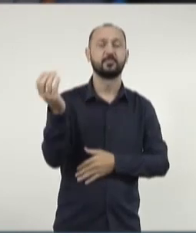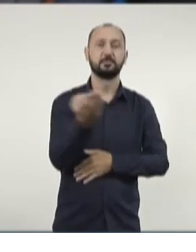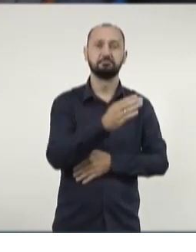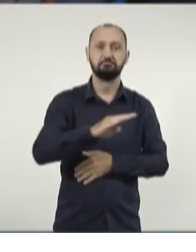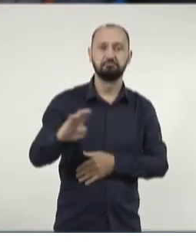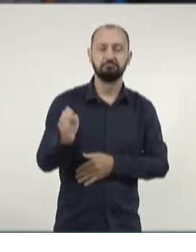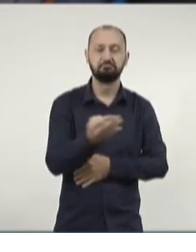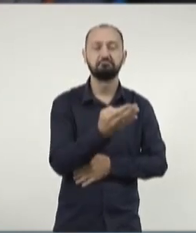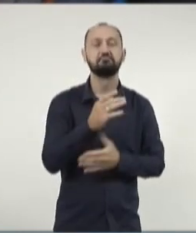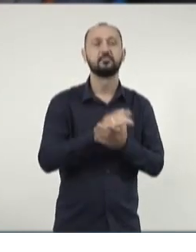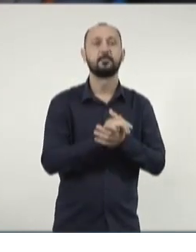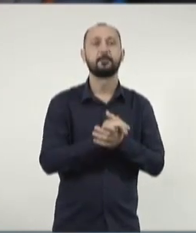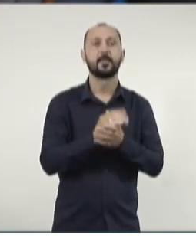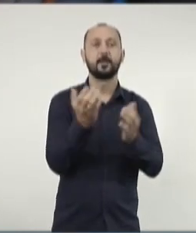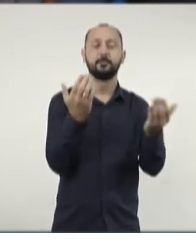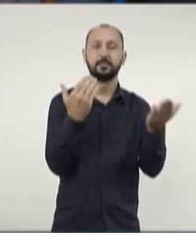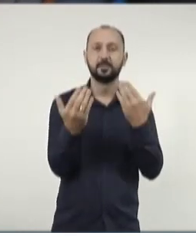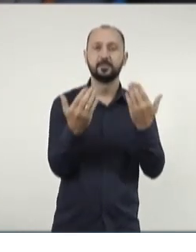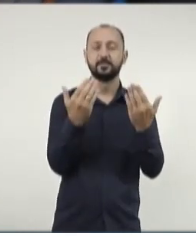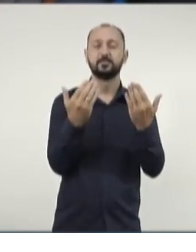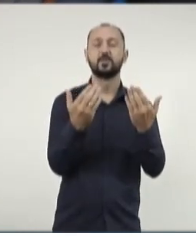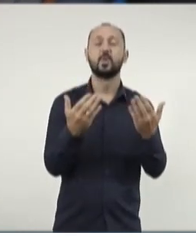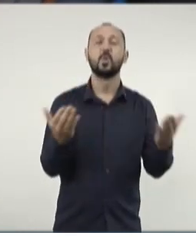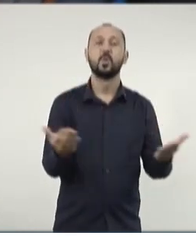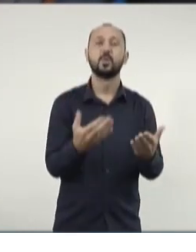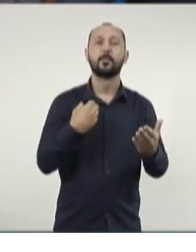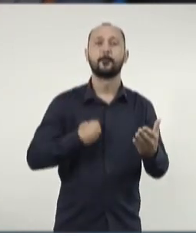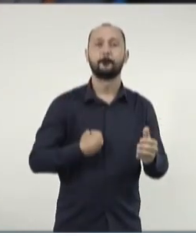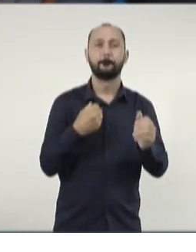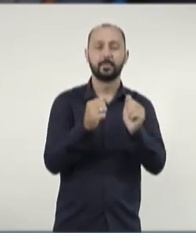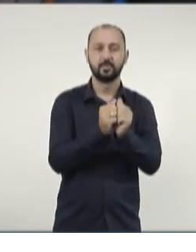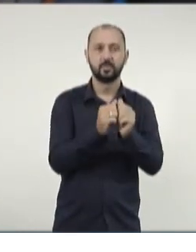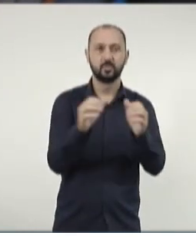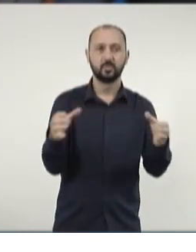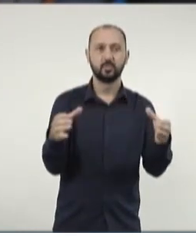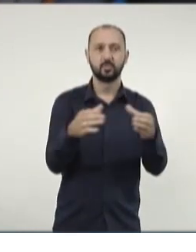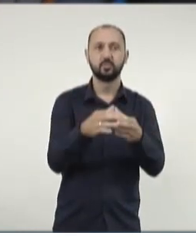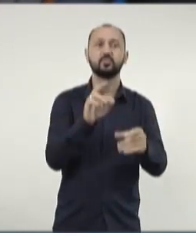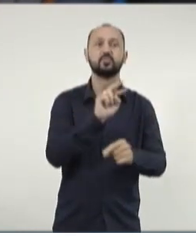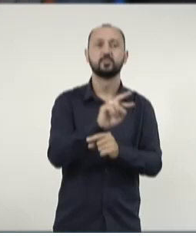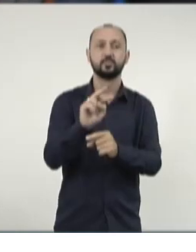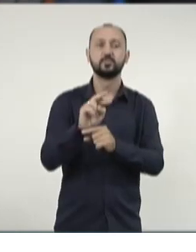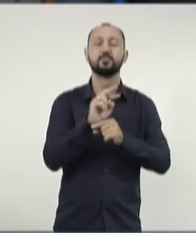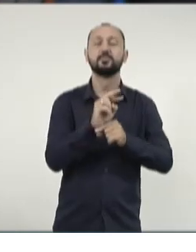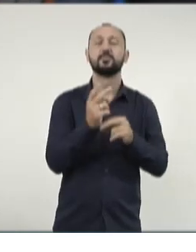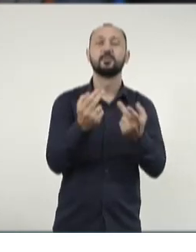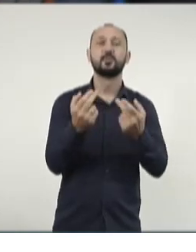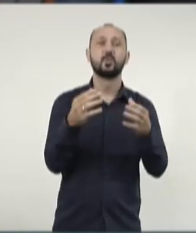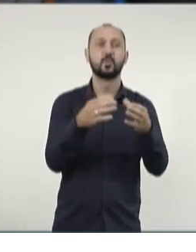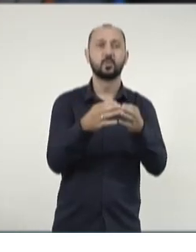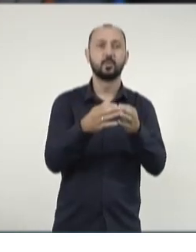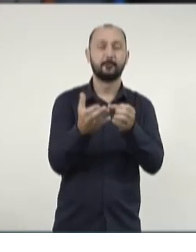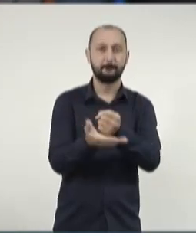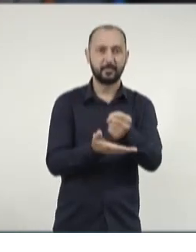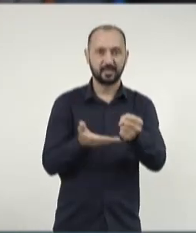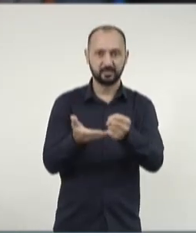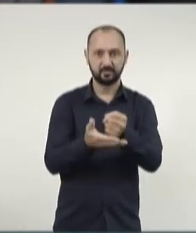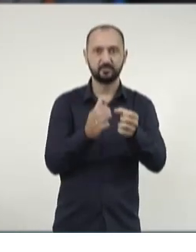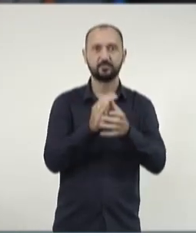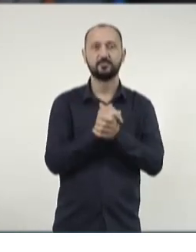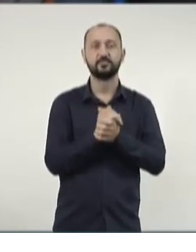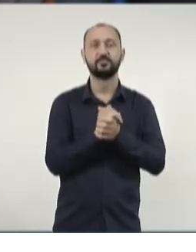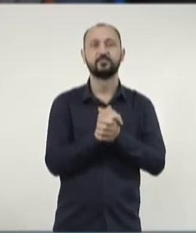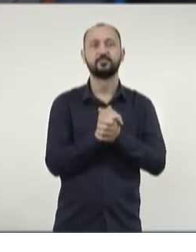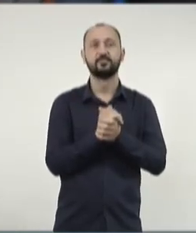área, né? Psicologia atualmente faz parte da equipe de cuidados paliativos como equipe mínima.